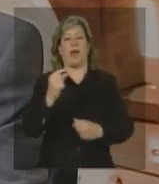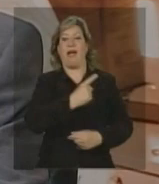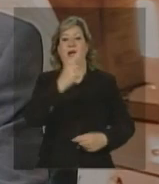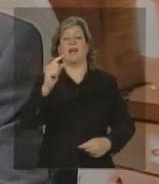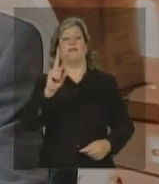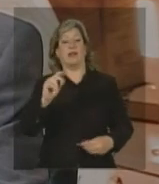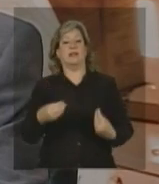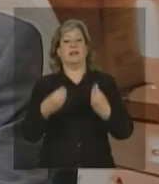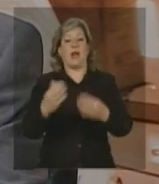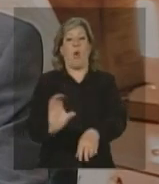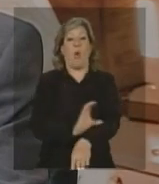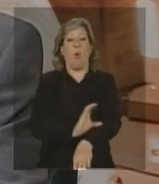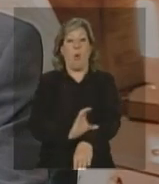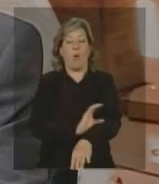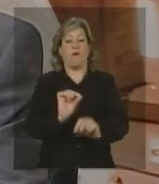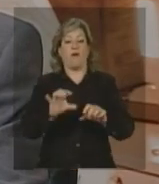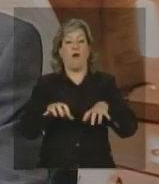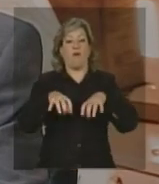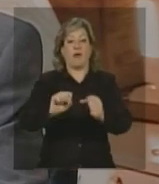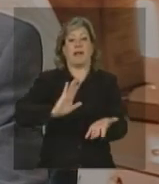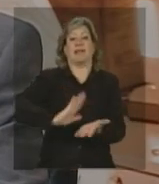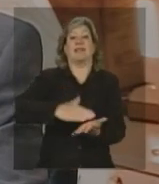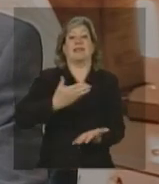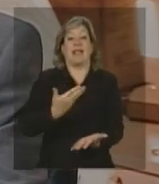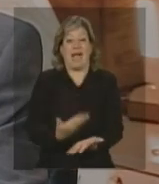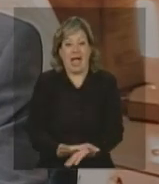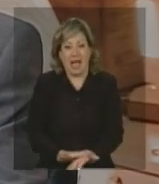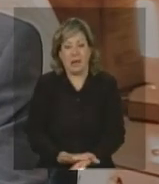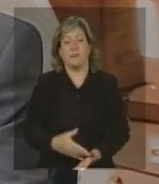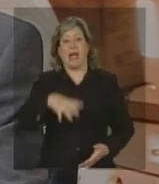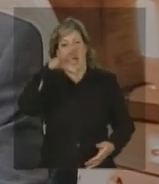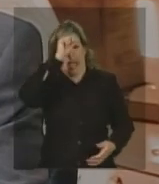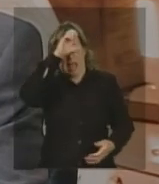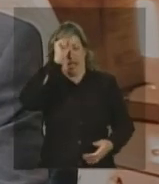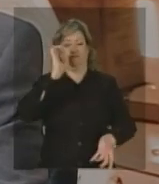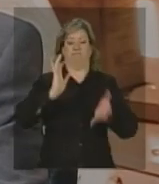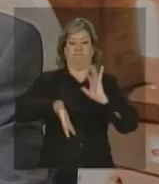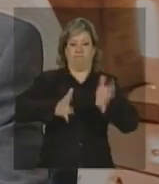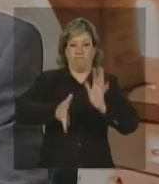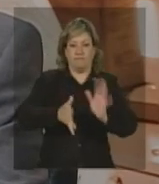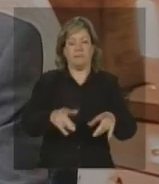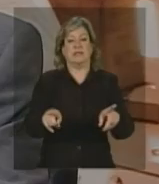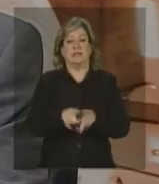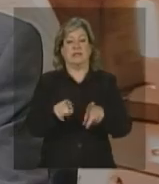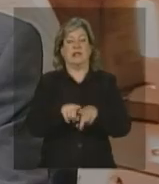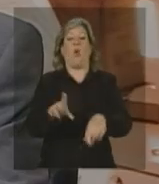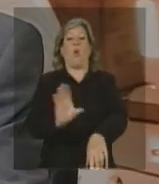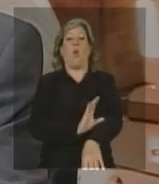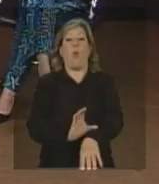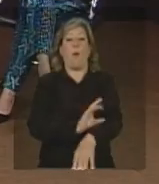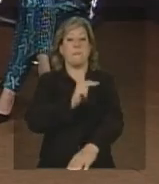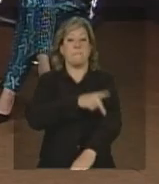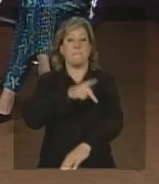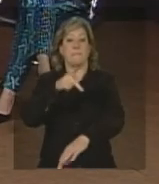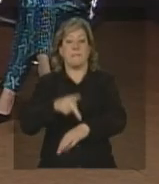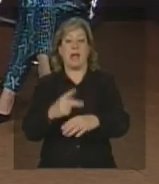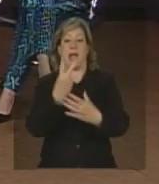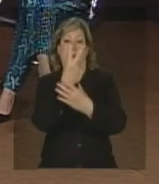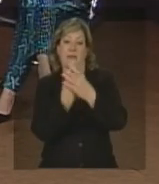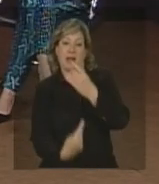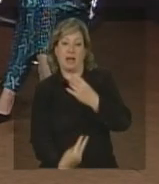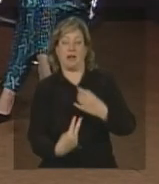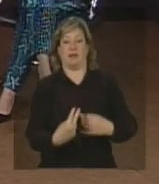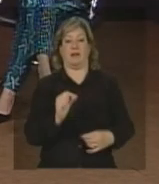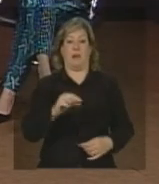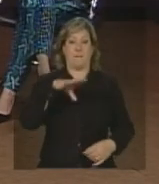ao menos um curso de formação de tradutores e intérpretes da língua de sinais, como também cursos de pedagogia bilíngue para